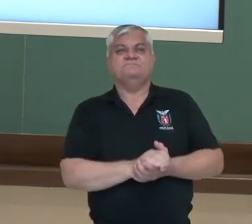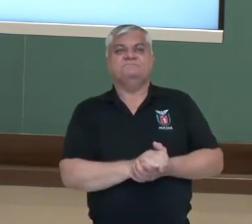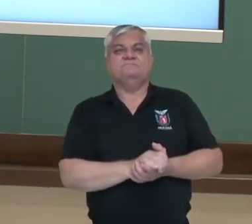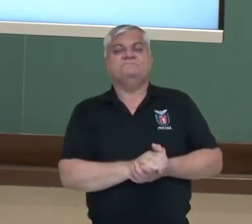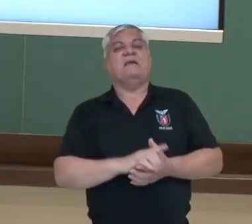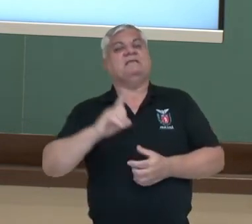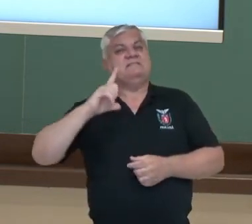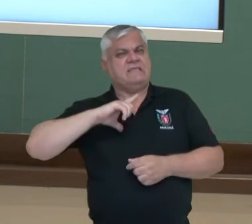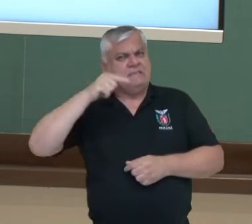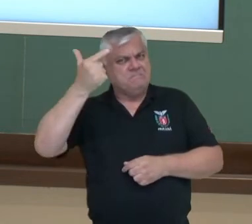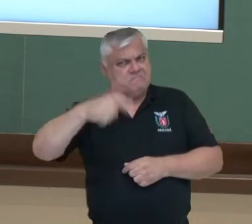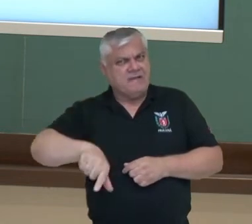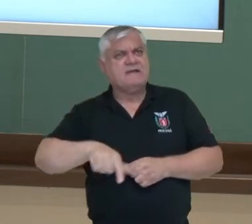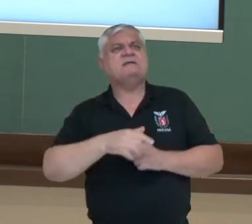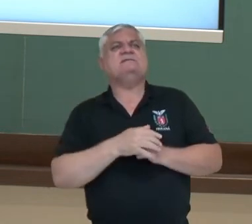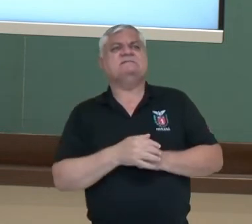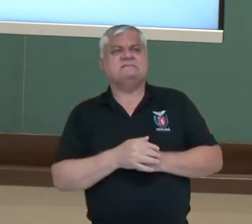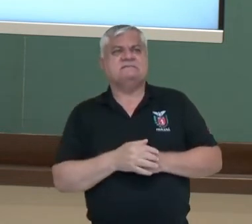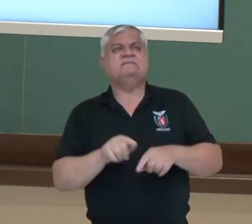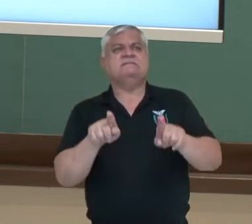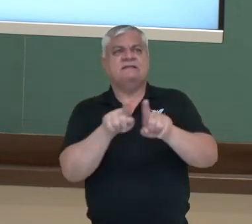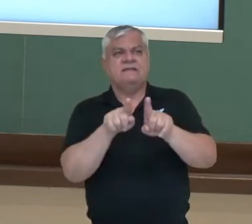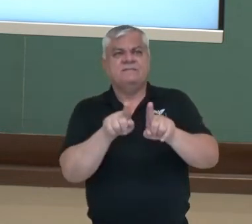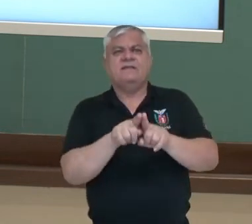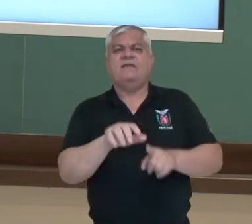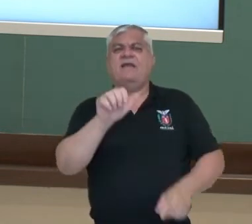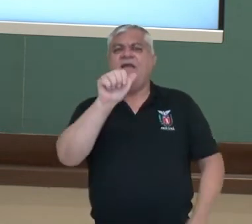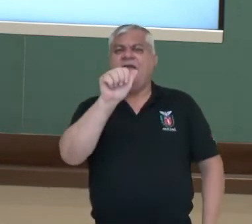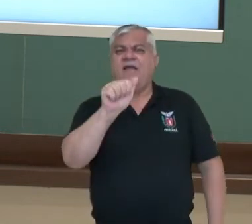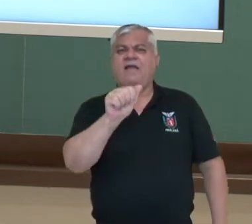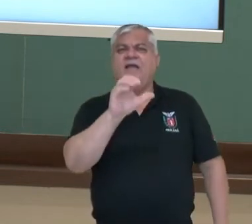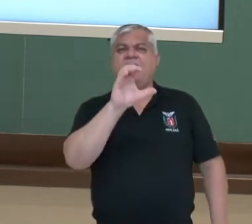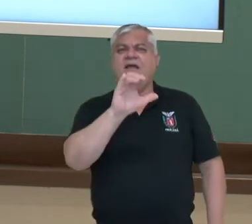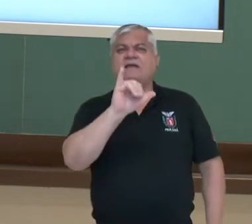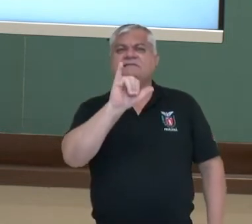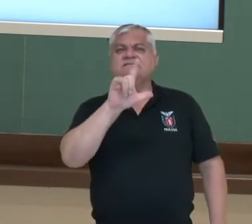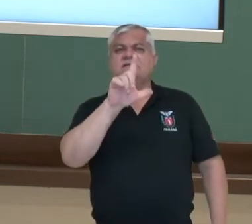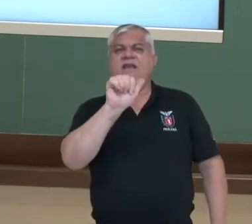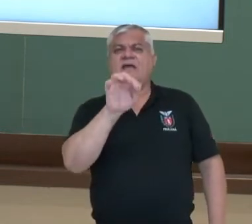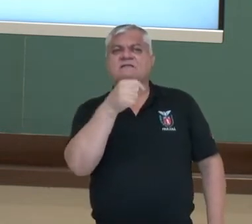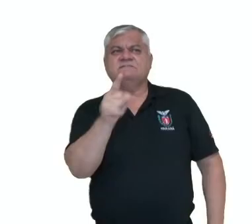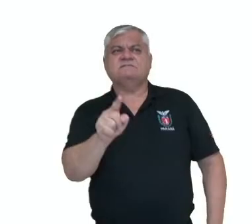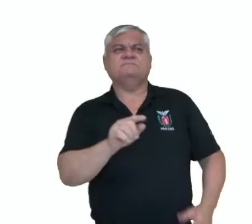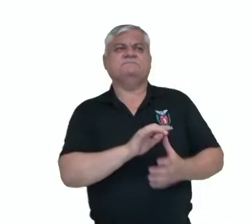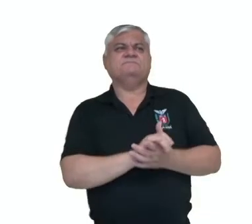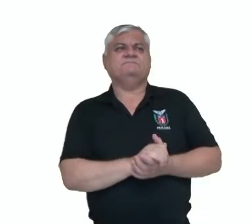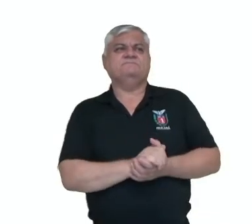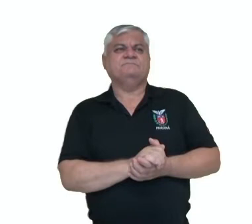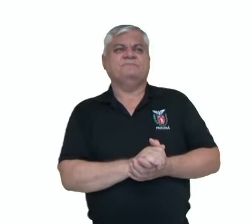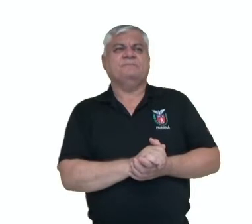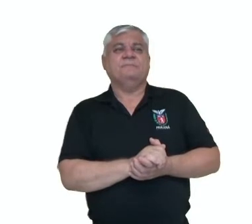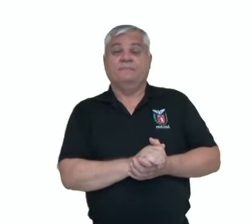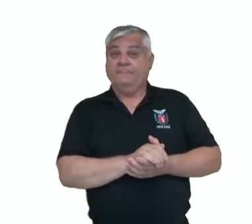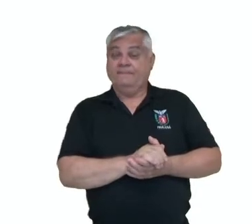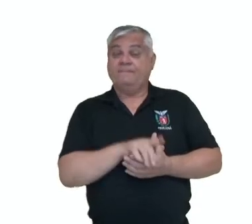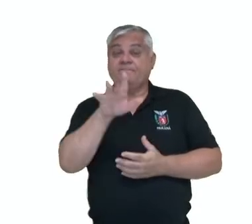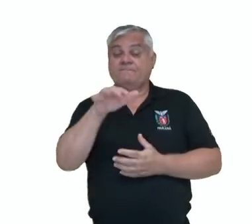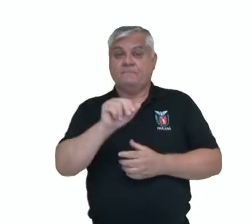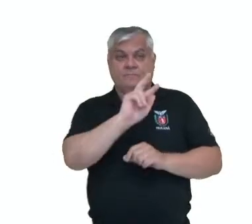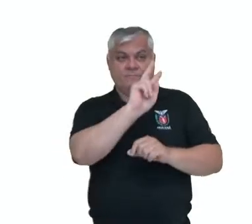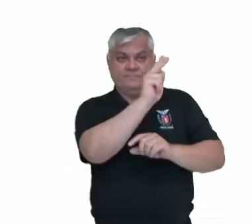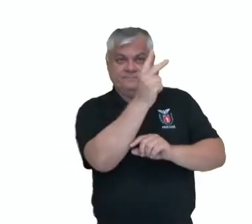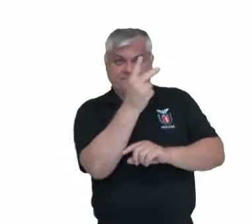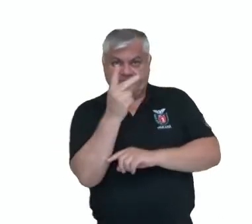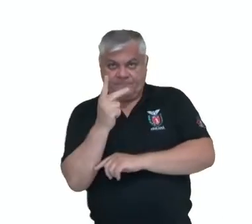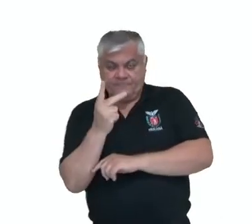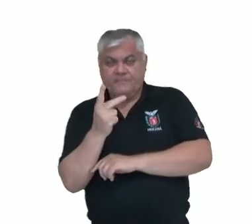tem a acilação de Friedel-Crafts. Como é, professor? É a substituição de